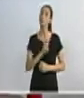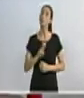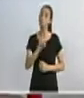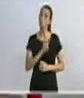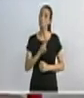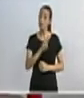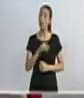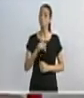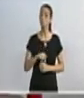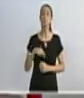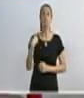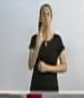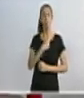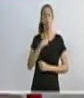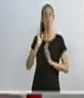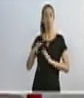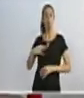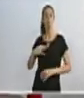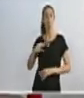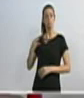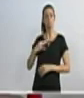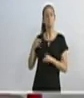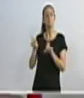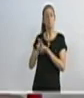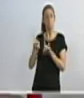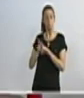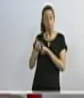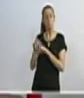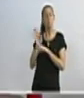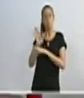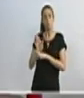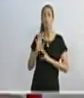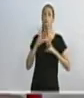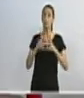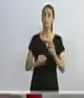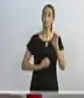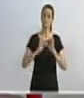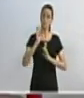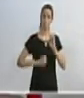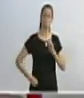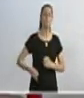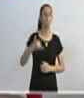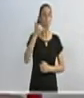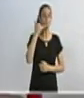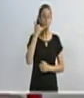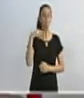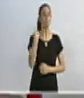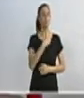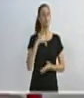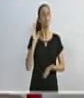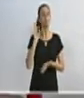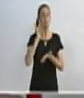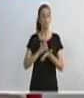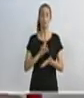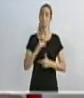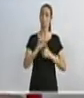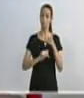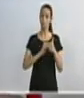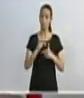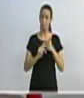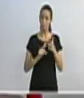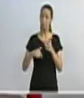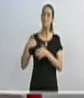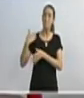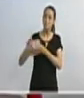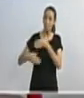nos colocamos à disposição nesse sentido de todas as operadoras. E quero dizer a vocês que nós estamos efetivamente trabalhando no